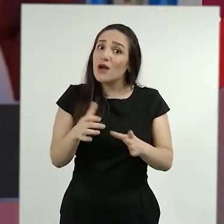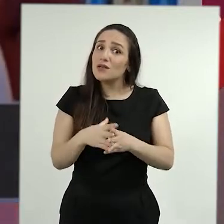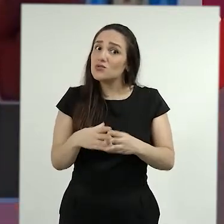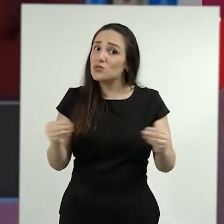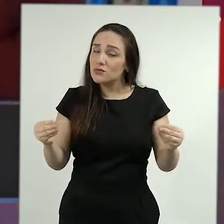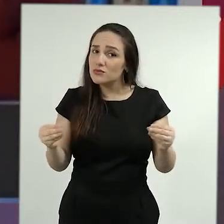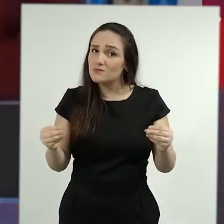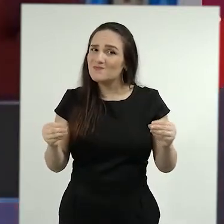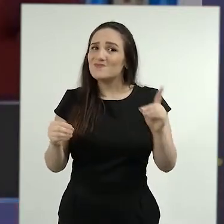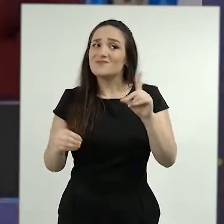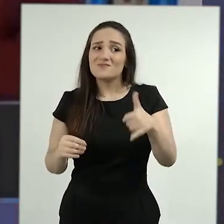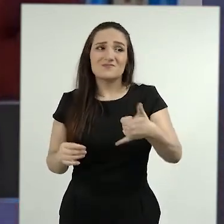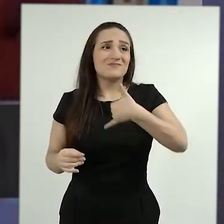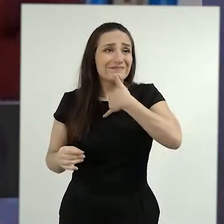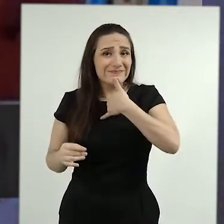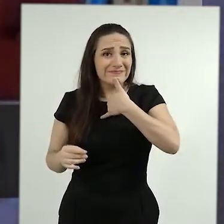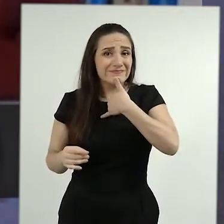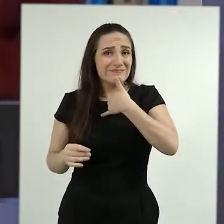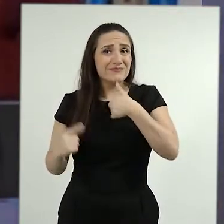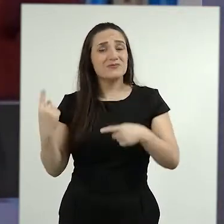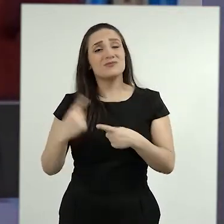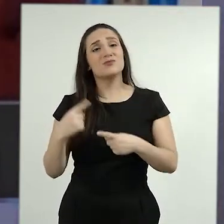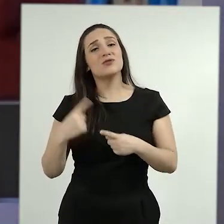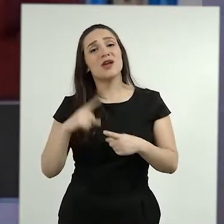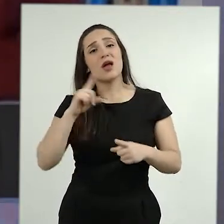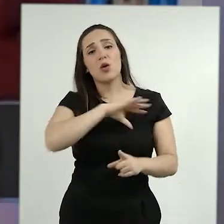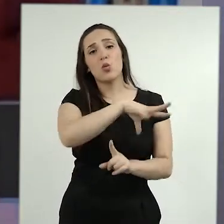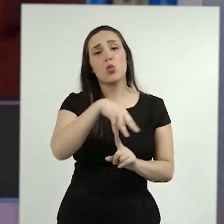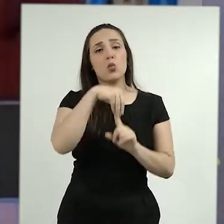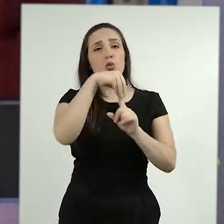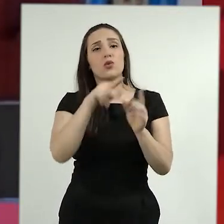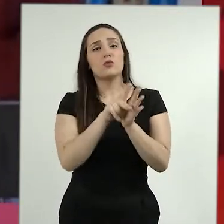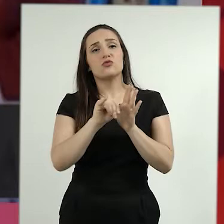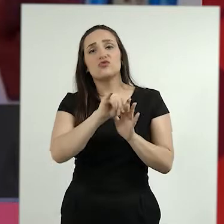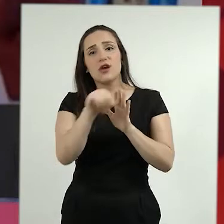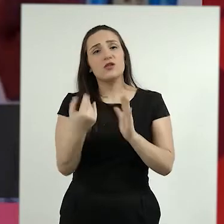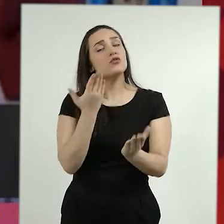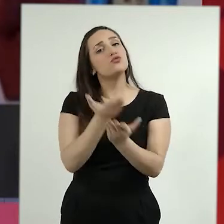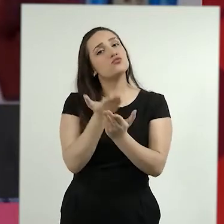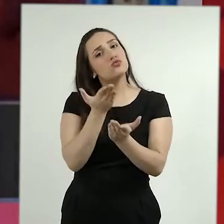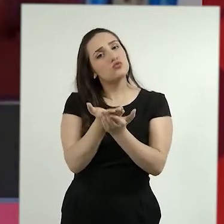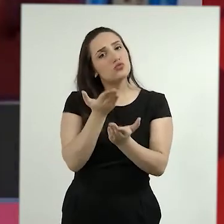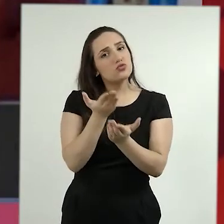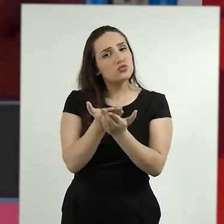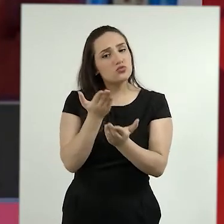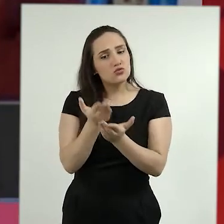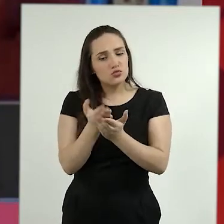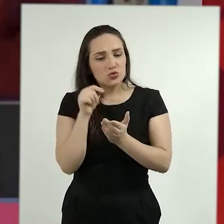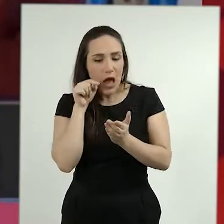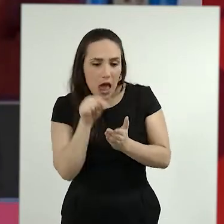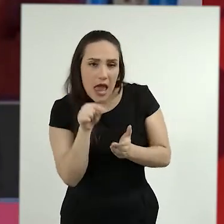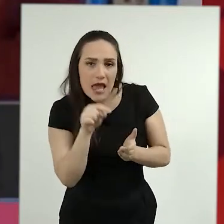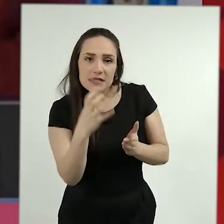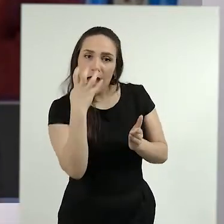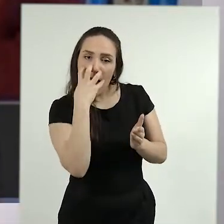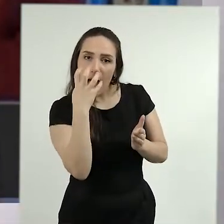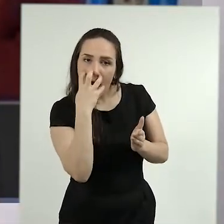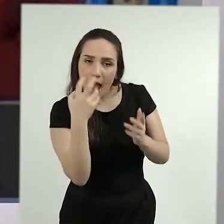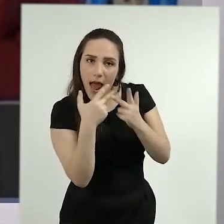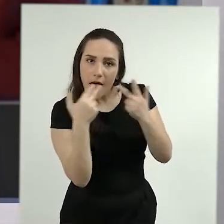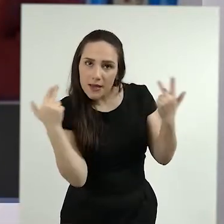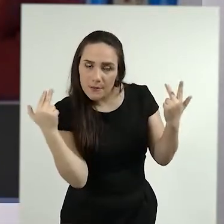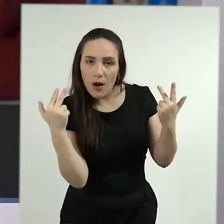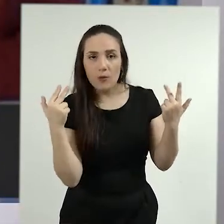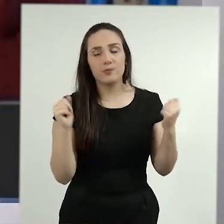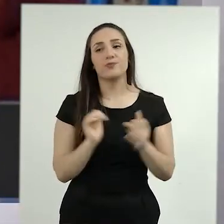que infelizmente, por um lado, o nosso projeto é o único projeto que estuda e tem conhecimento dessa espécie na